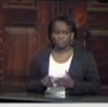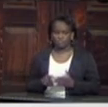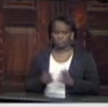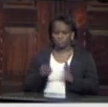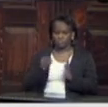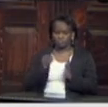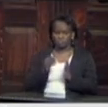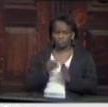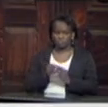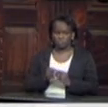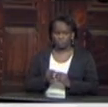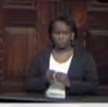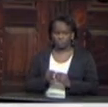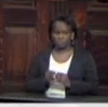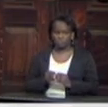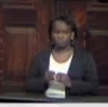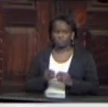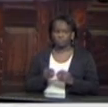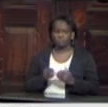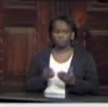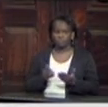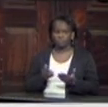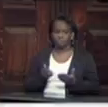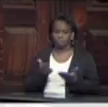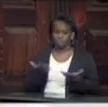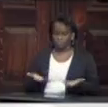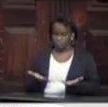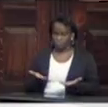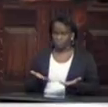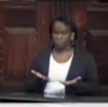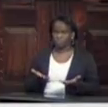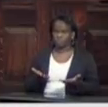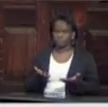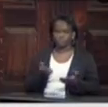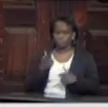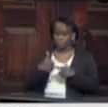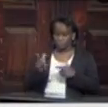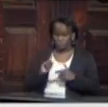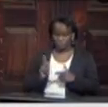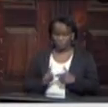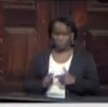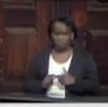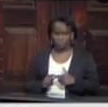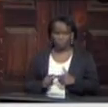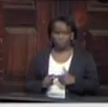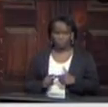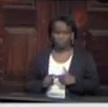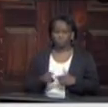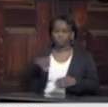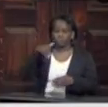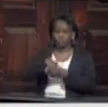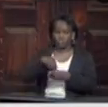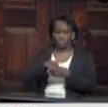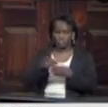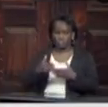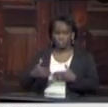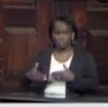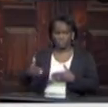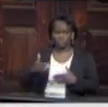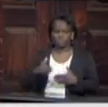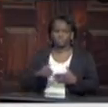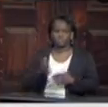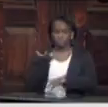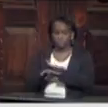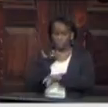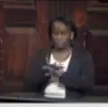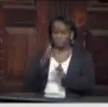requerimento... Então... Qual o critério, então, que Vossa Excelência... Então, tá bom. Tá bom, não tem problema nenhum. Em votação a